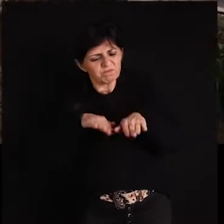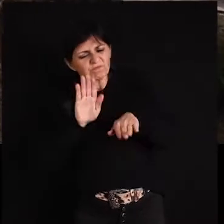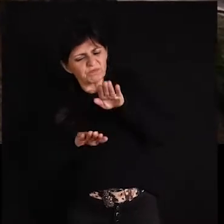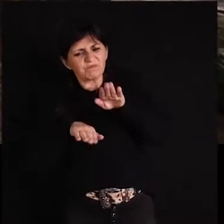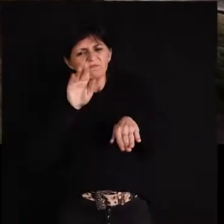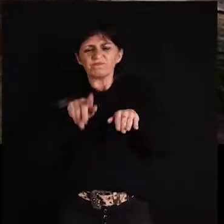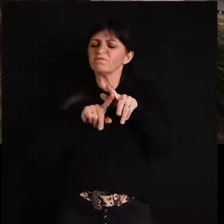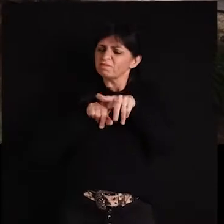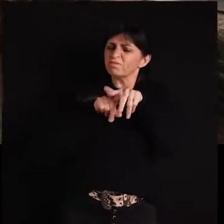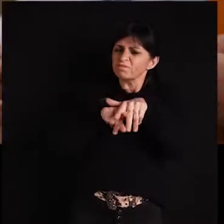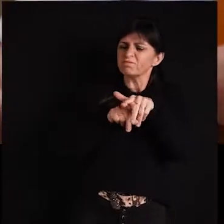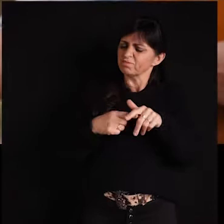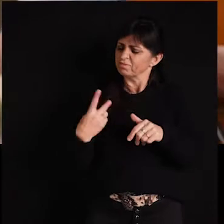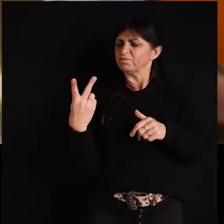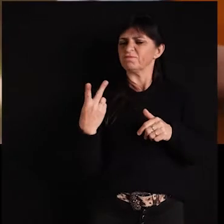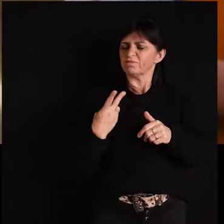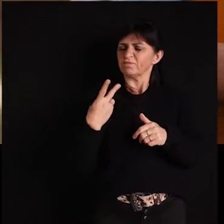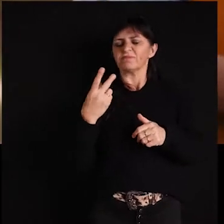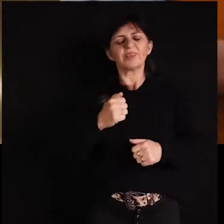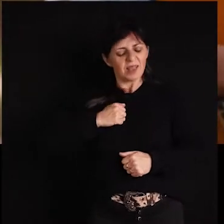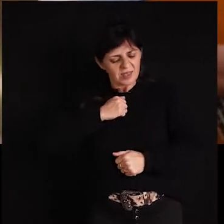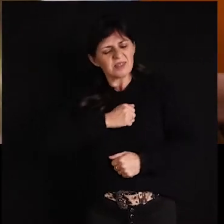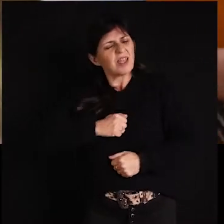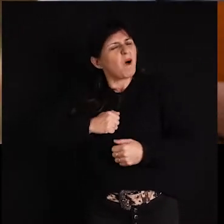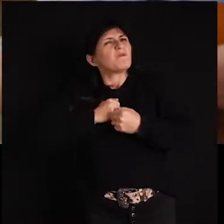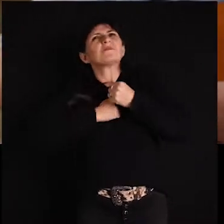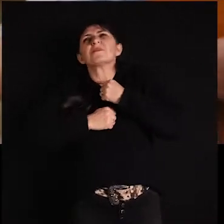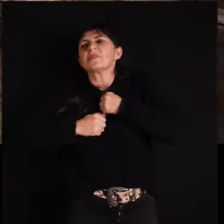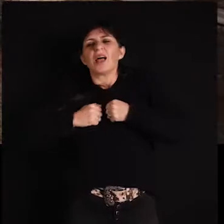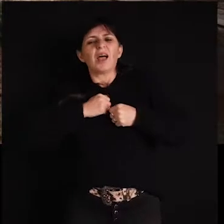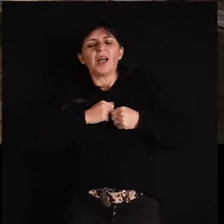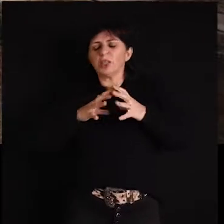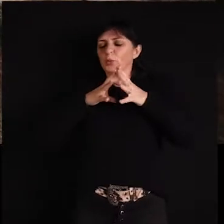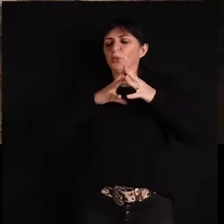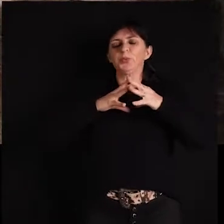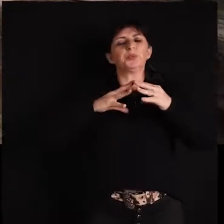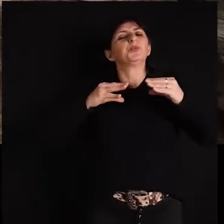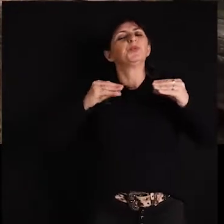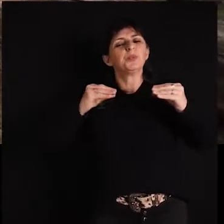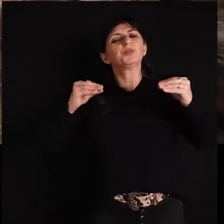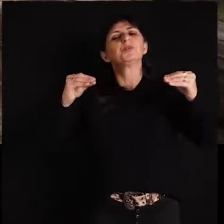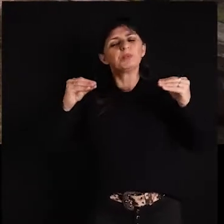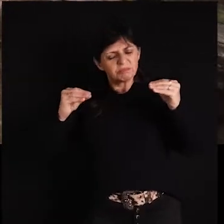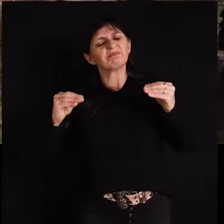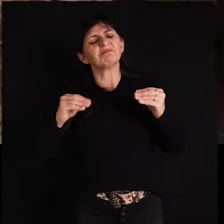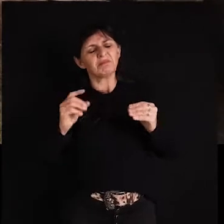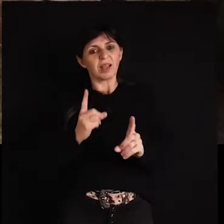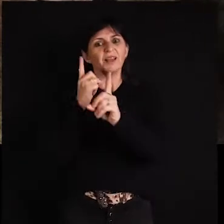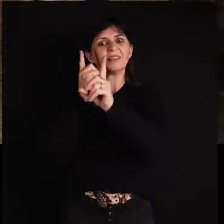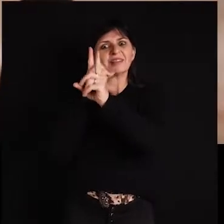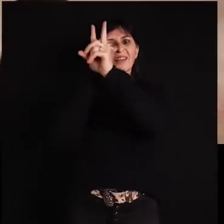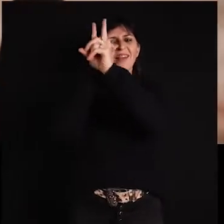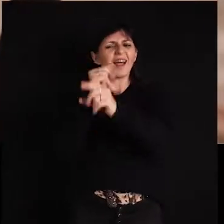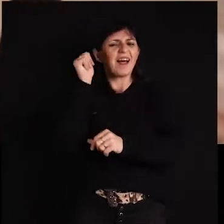troteada. E a saudade logo, logo se desfaz. ao me